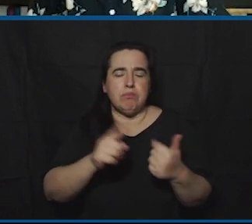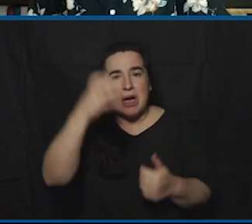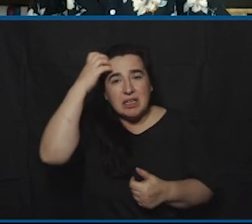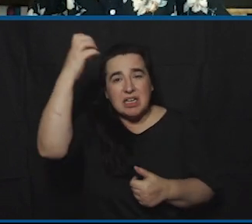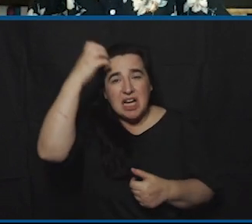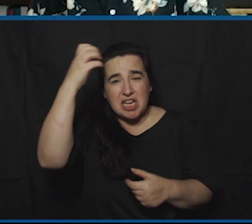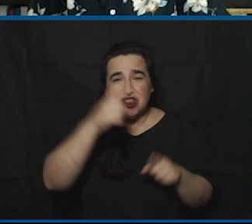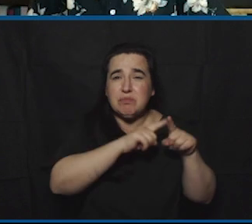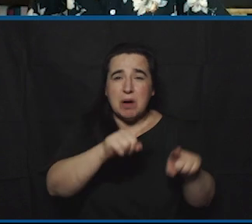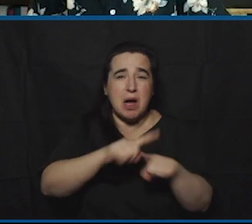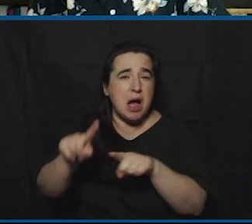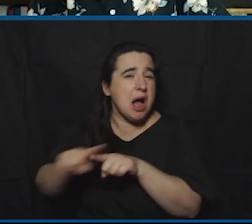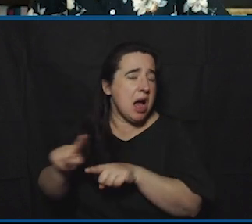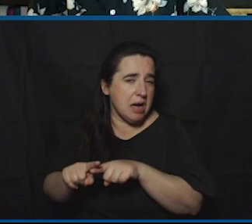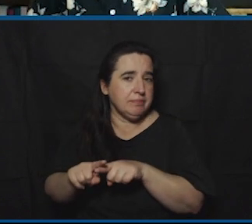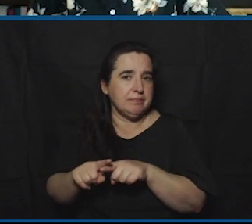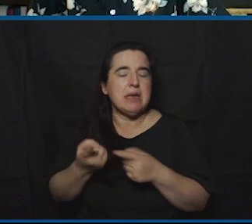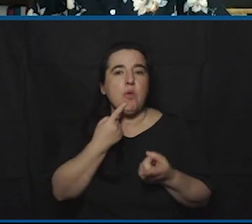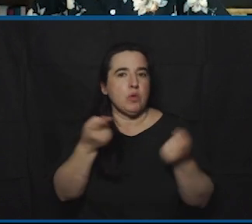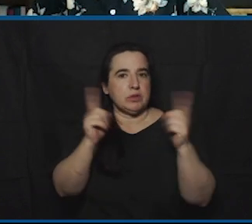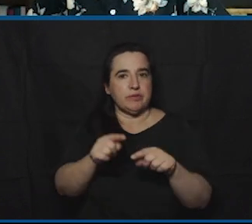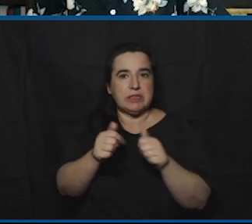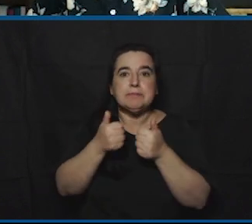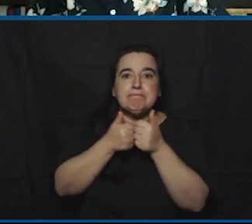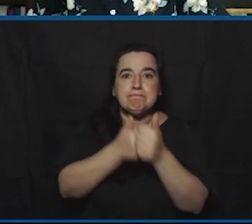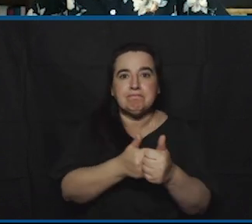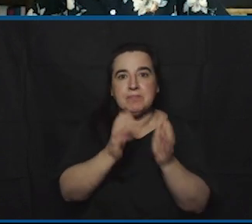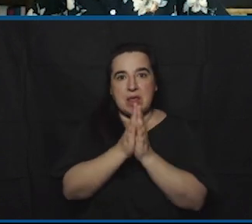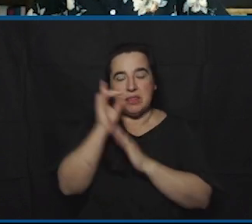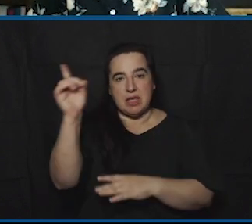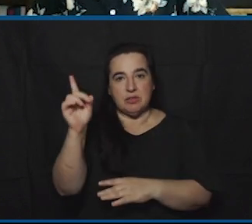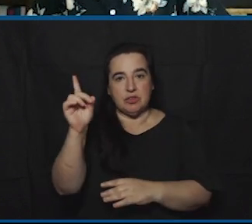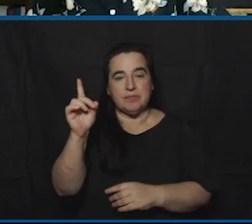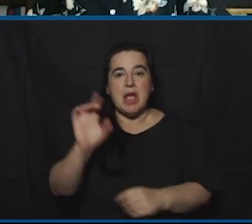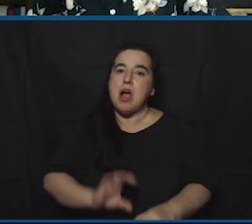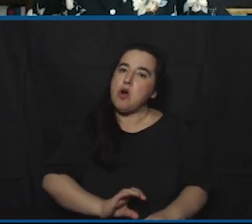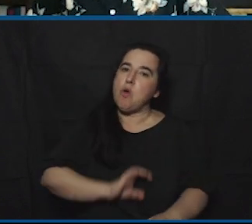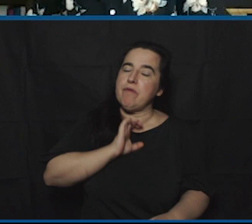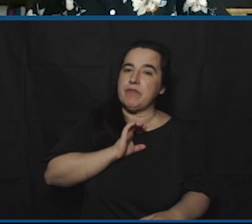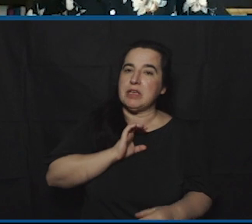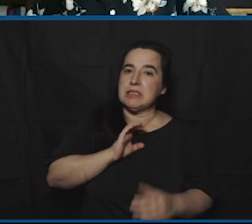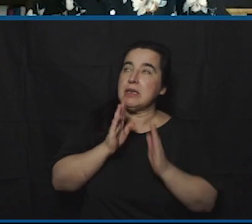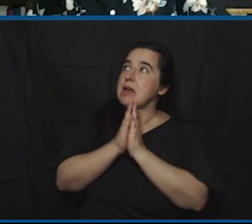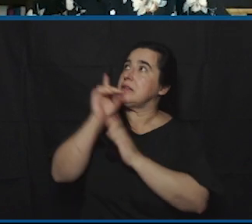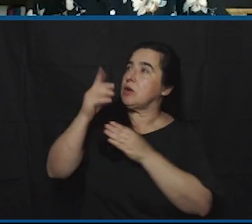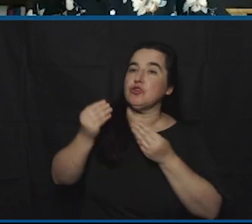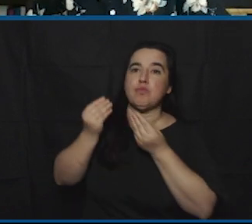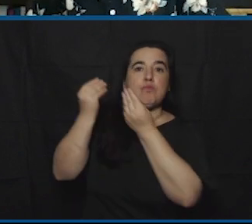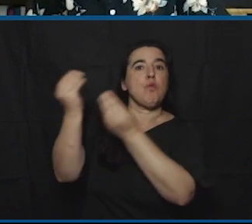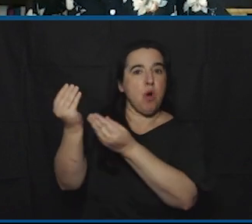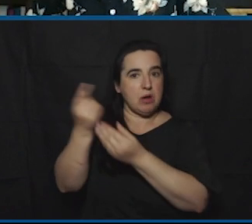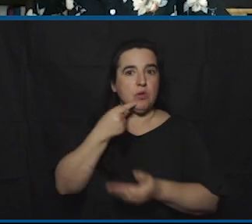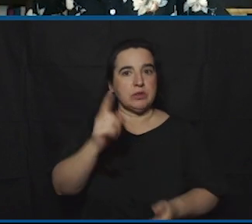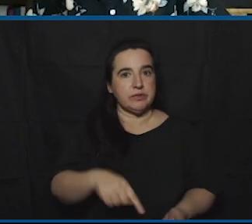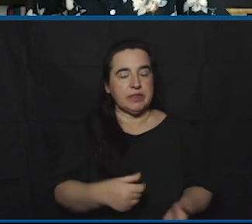reis para poderem voltar a ele, não é? E poderem depositar, portanto, esta confiança nele. Esta